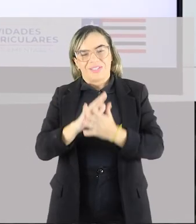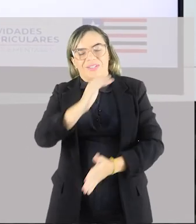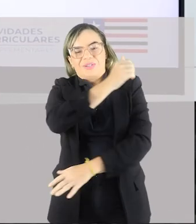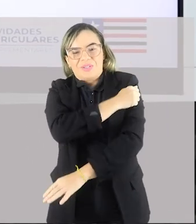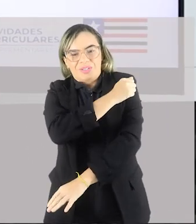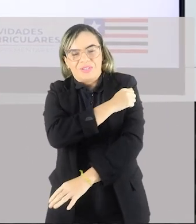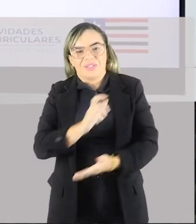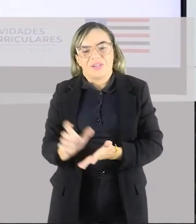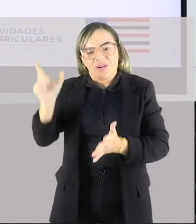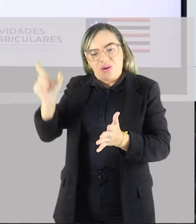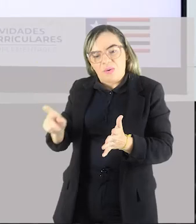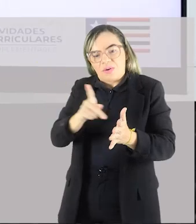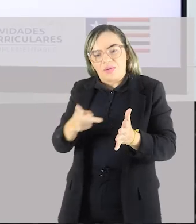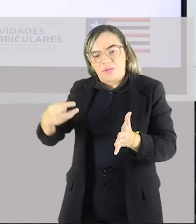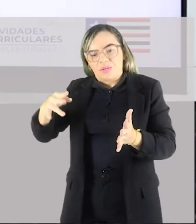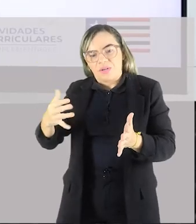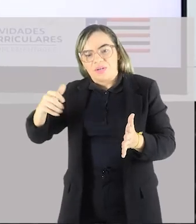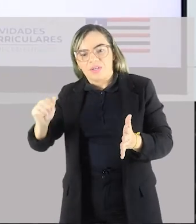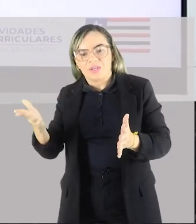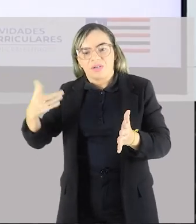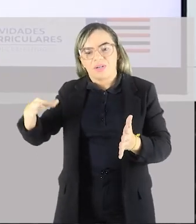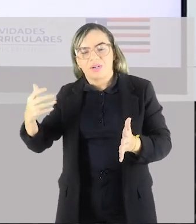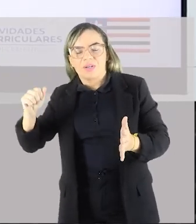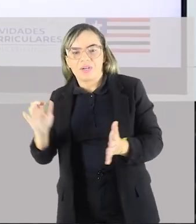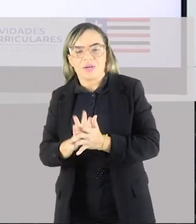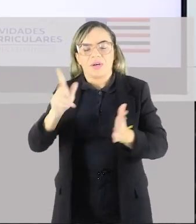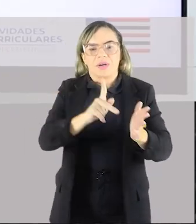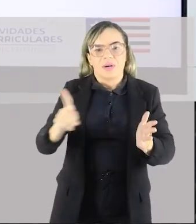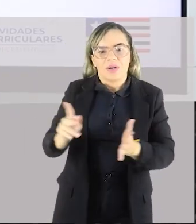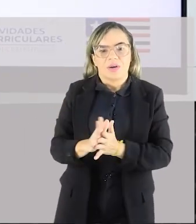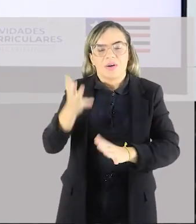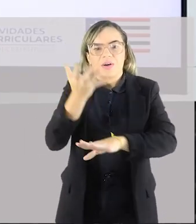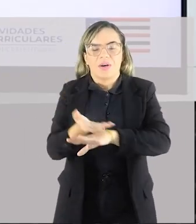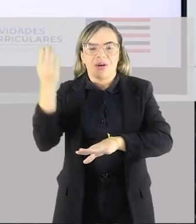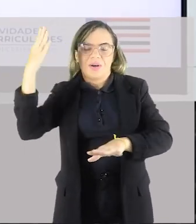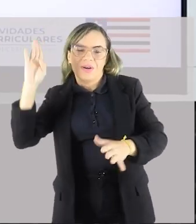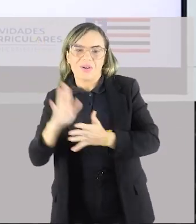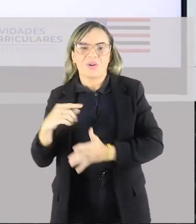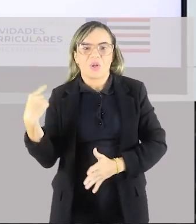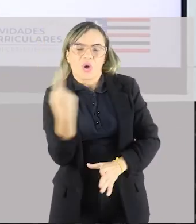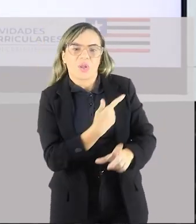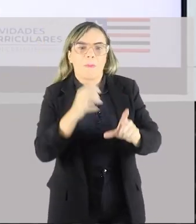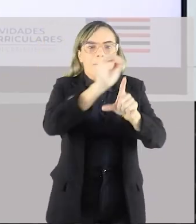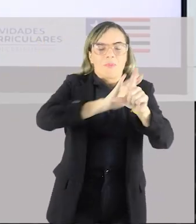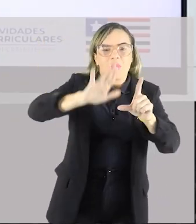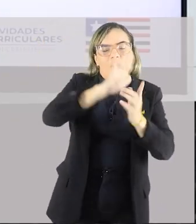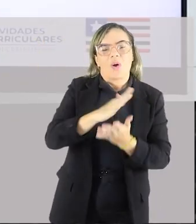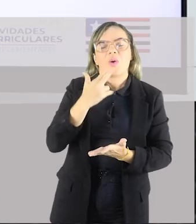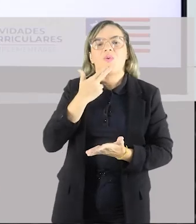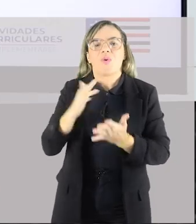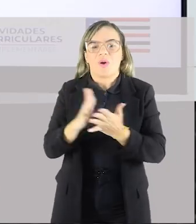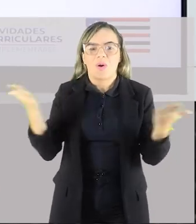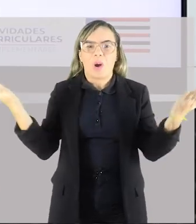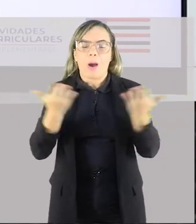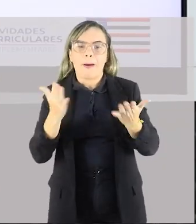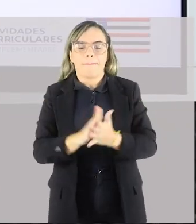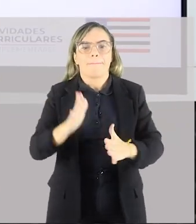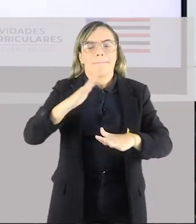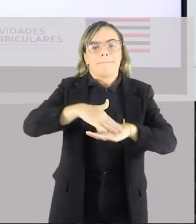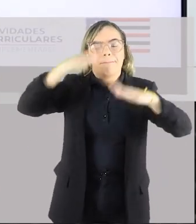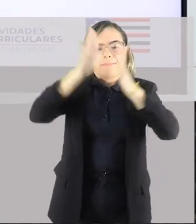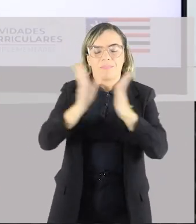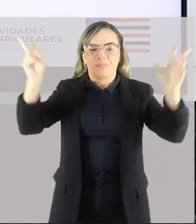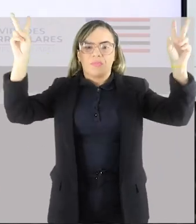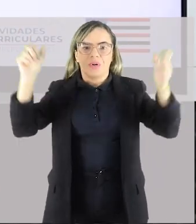aí, galera, aqui é Raíssa Costa, professora de Biologia da nossa plataforma. Estamos aqui hoje para mais uma aula das